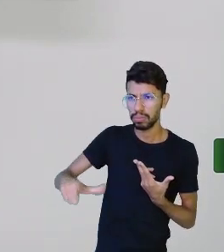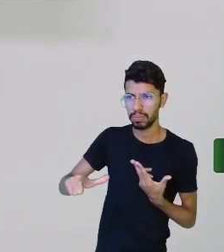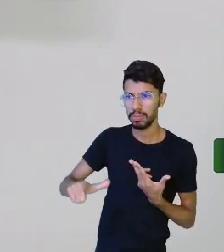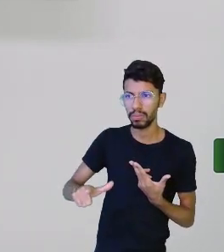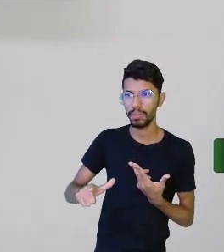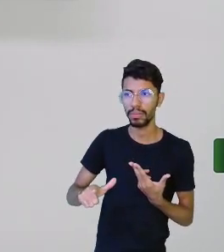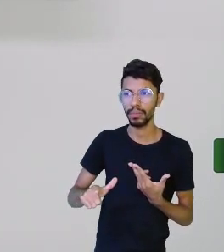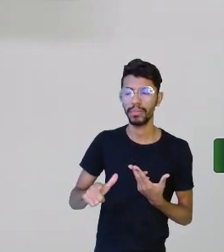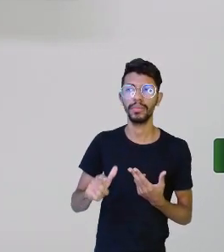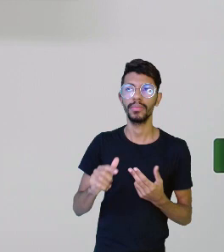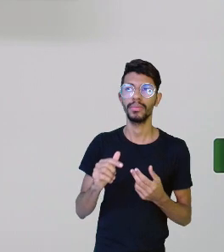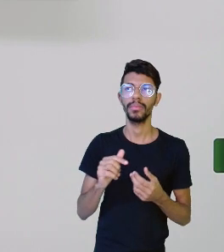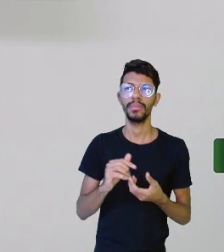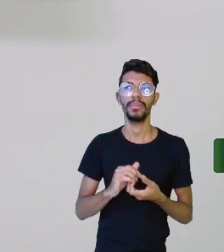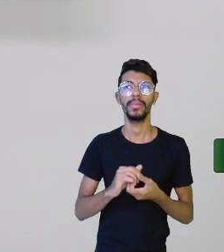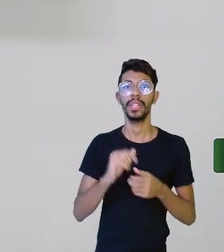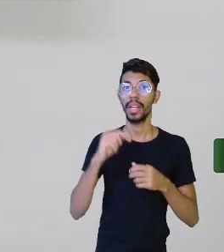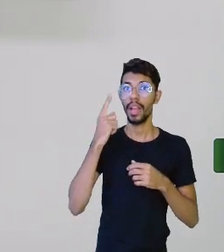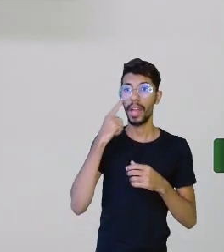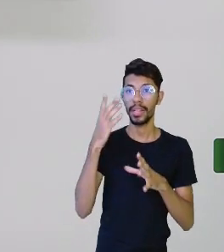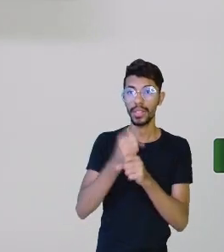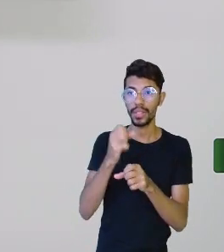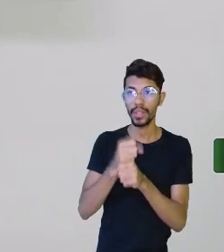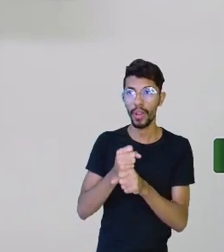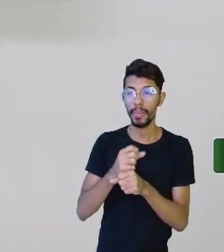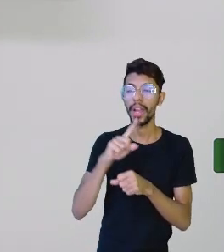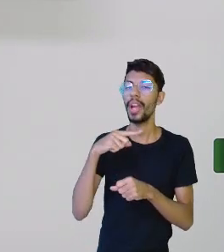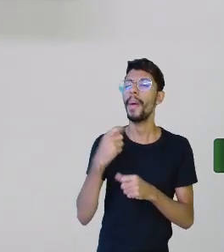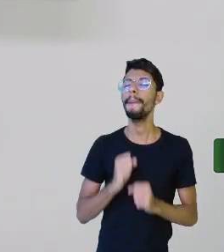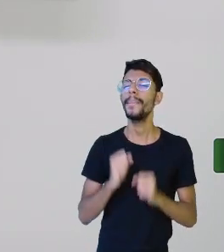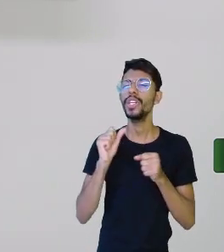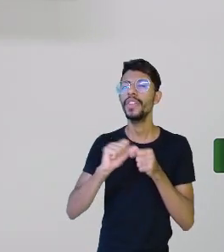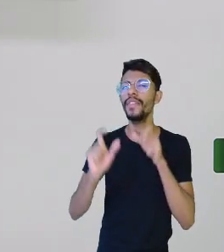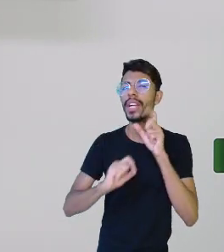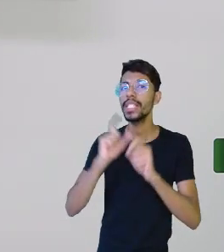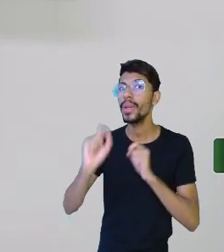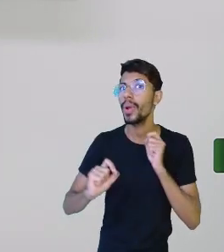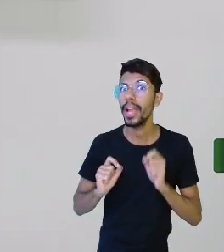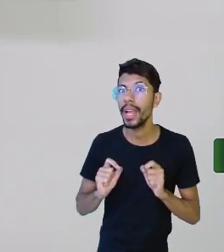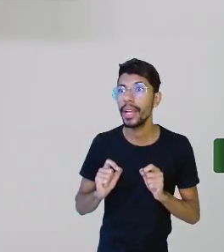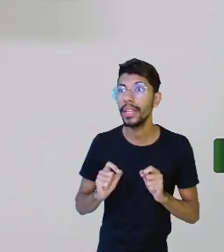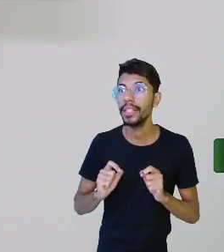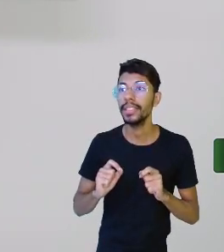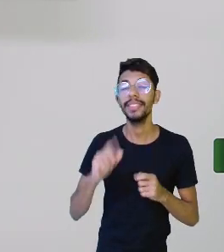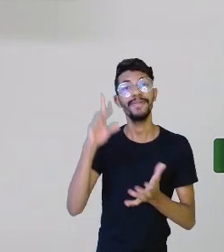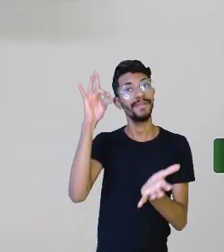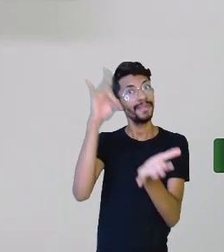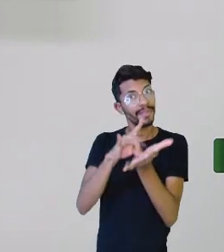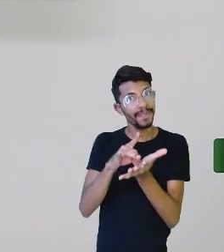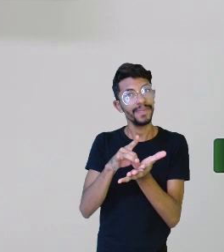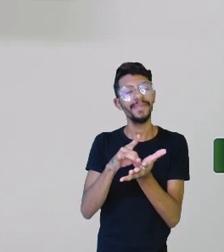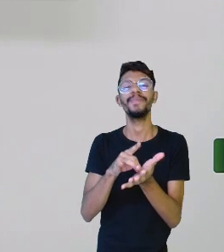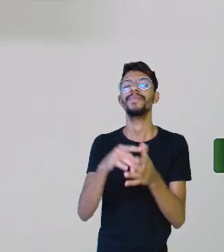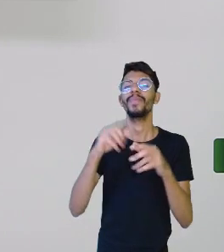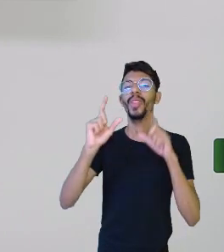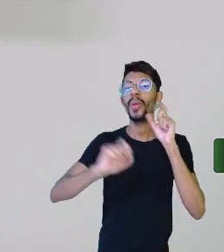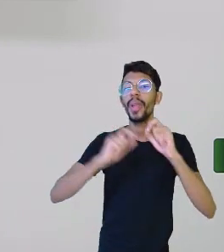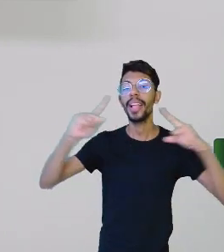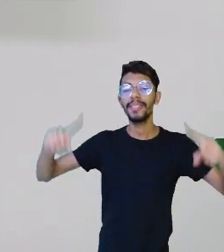de parcelas iguais, eu posso fazer que operação, minha gente? Responde aí para mim. Isso!